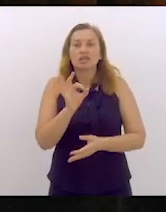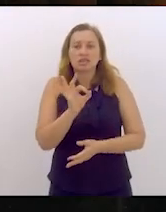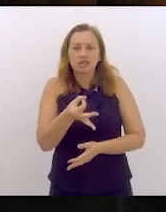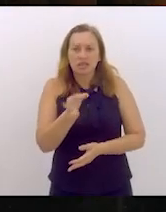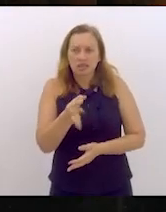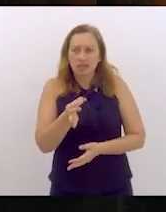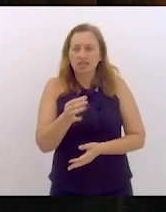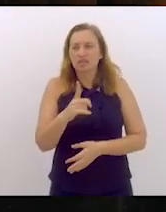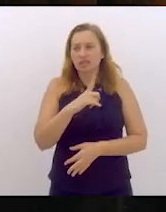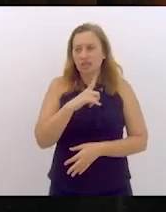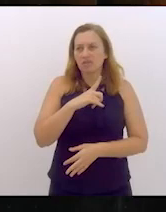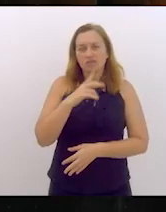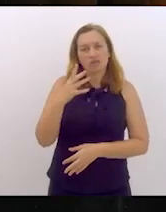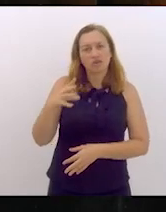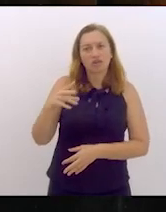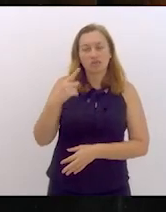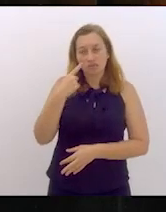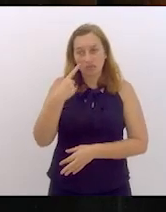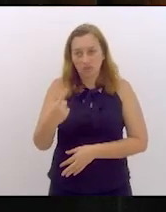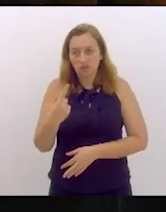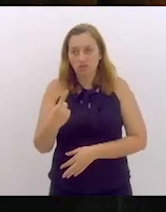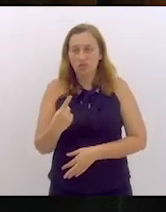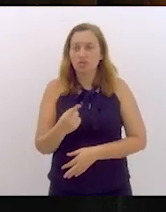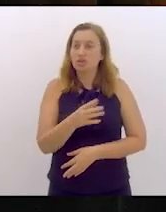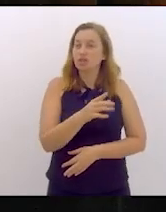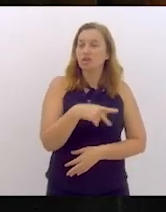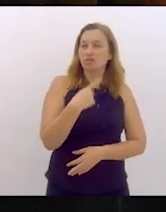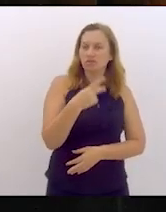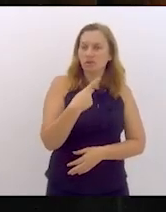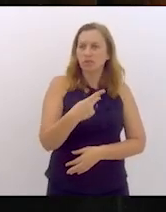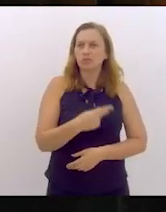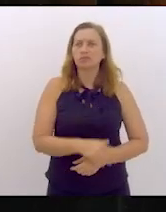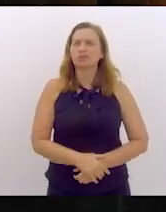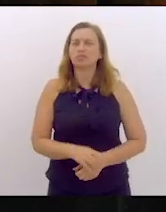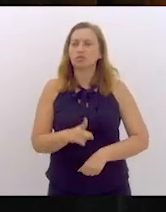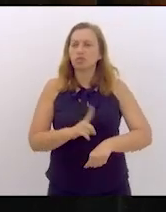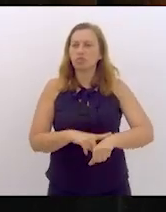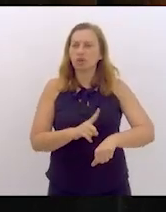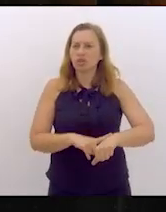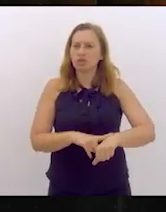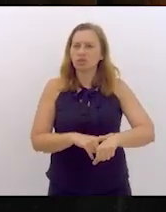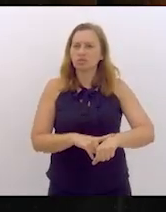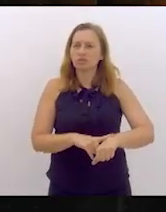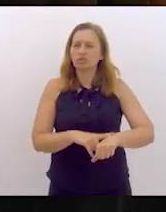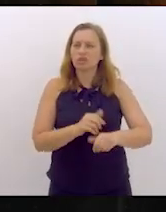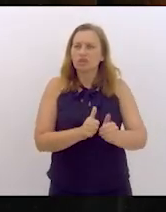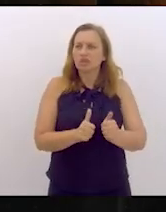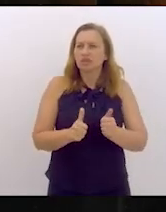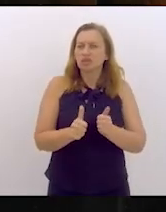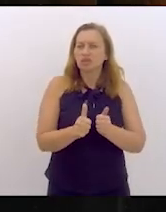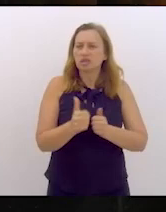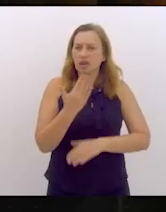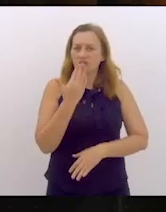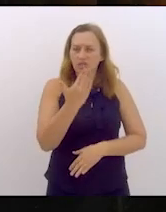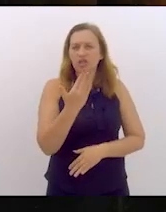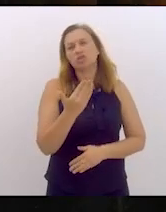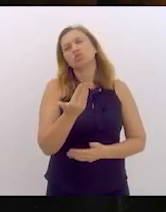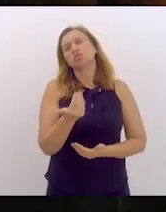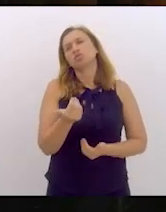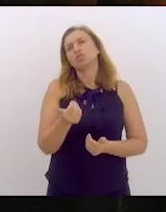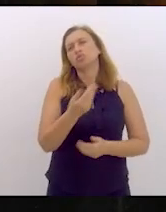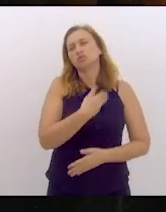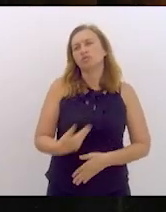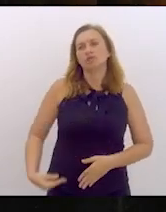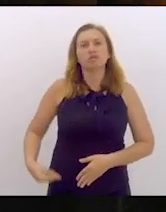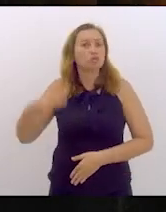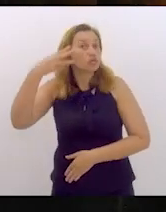secretário e que esta afirmação teria sido feita na frente do então Governador